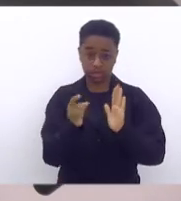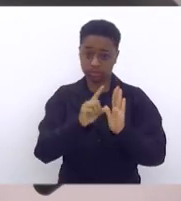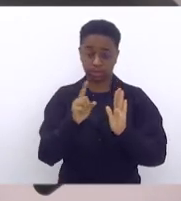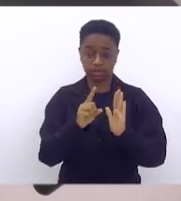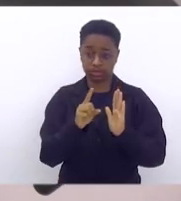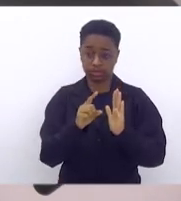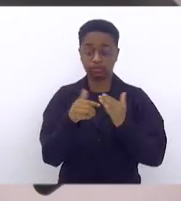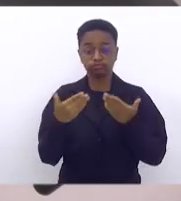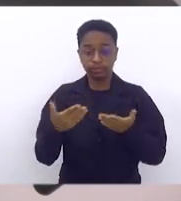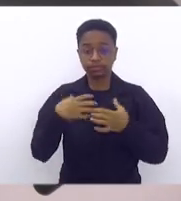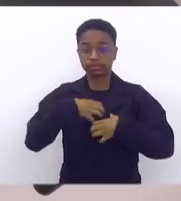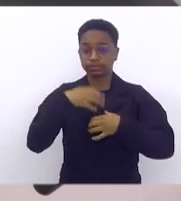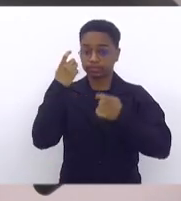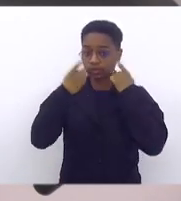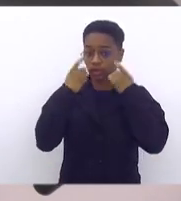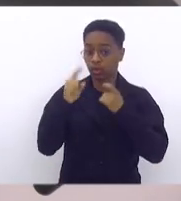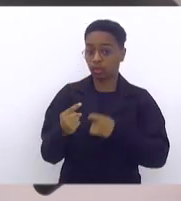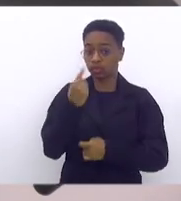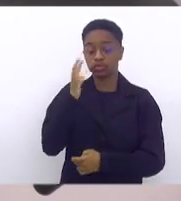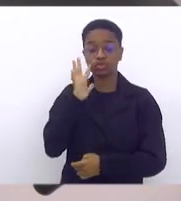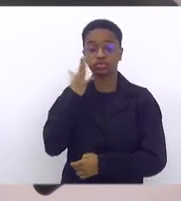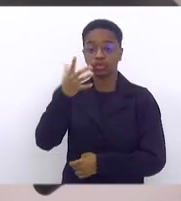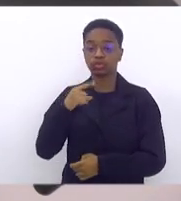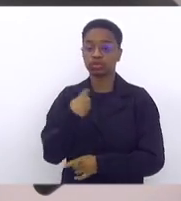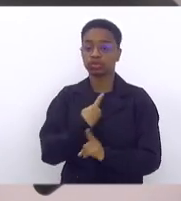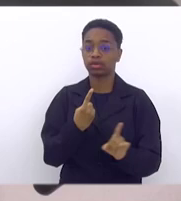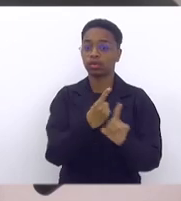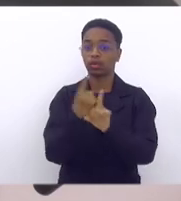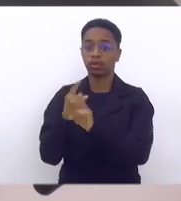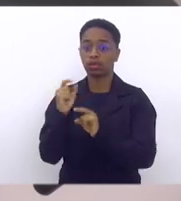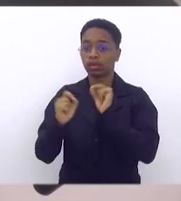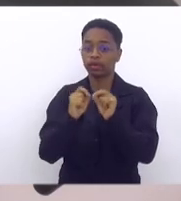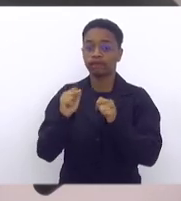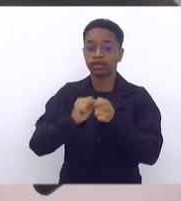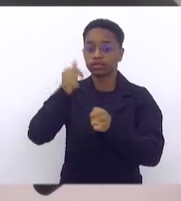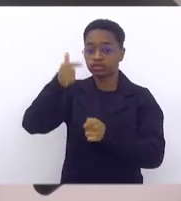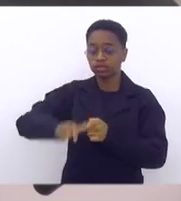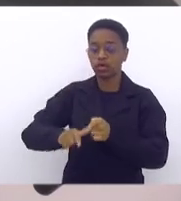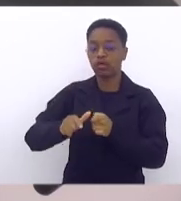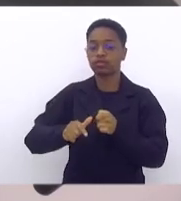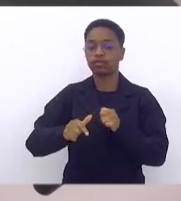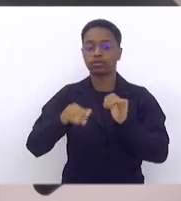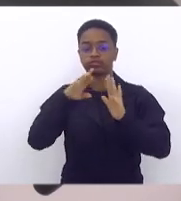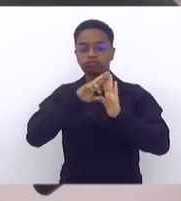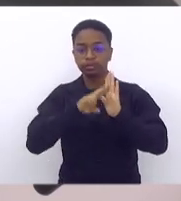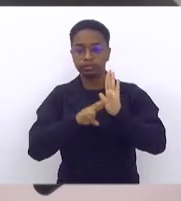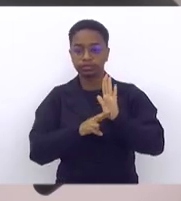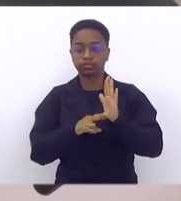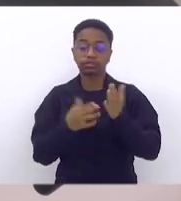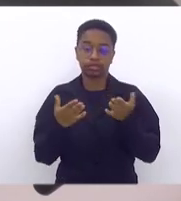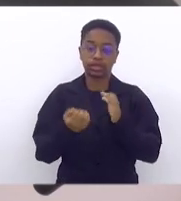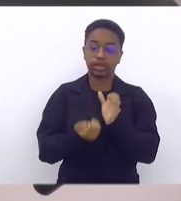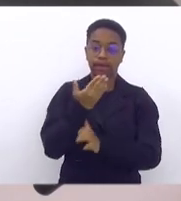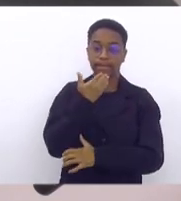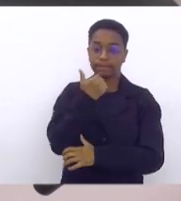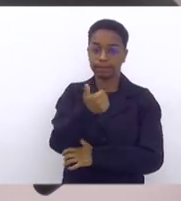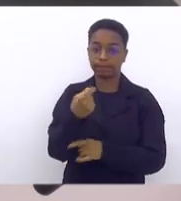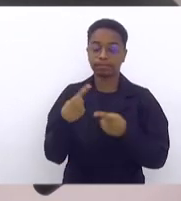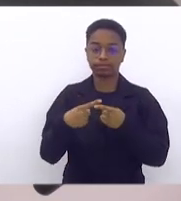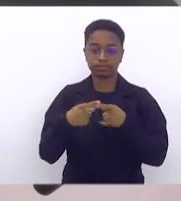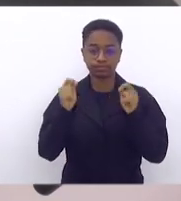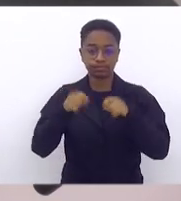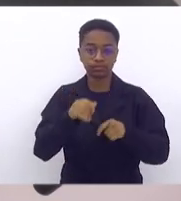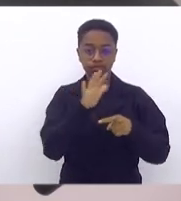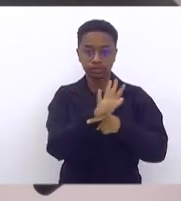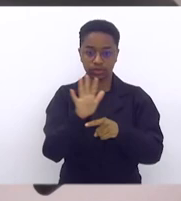Então, me preocupa muito que a única saída que a gente encontre seja refazer protocolos, né, criar protocolos melhores. Isso pode ajudar, mas